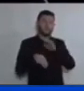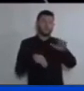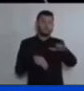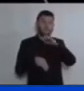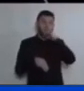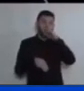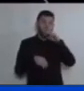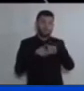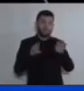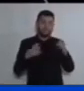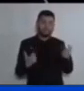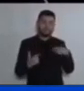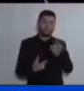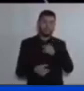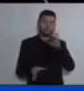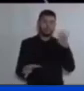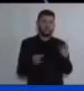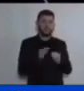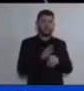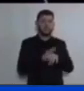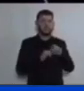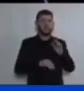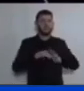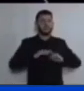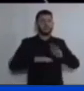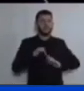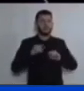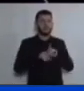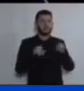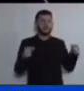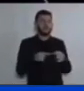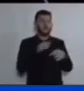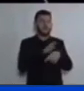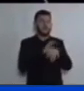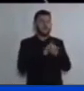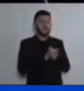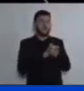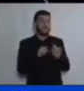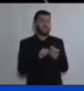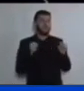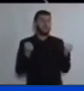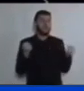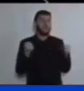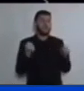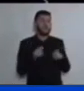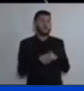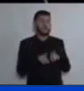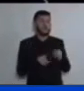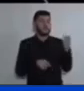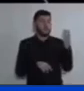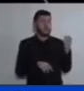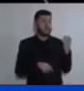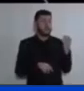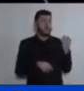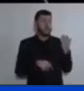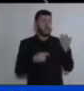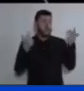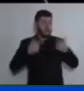bojo das práticas possivelmente configurador rezar quebra de imparcialidade do magistrado sob o prisma da avaliação escrita